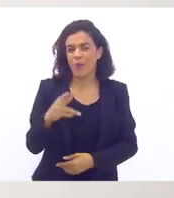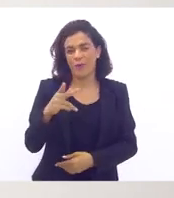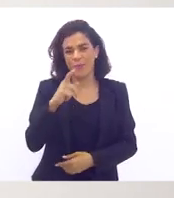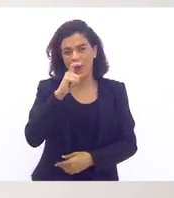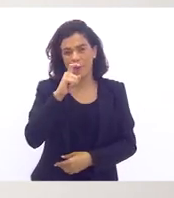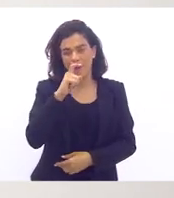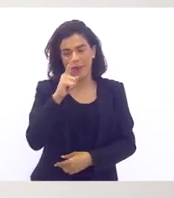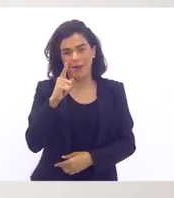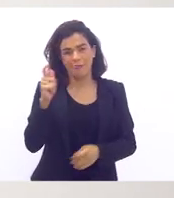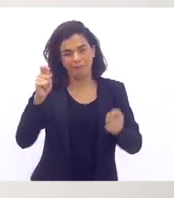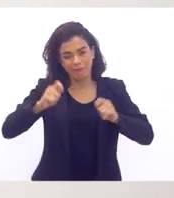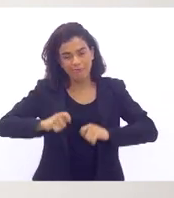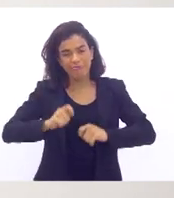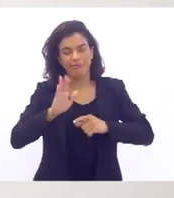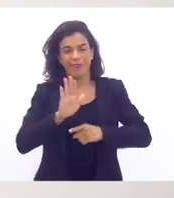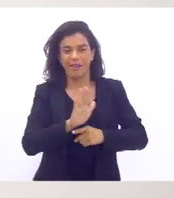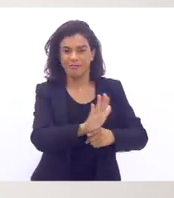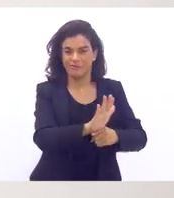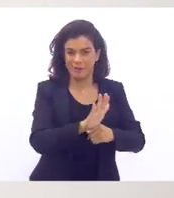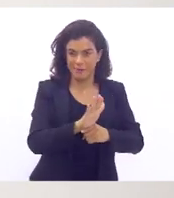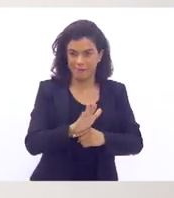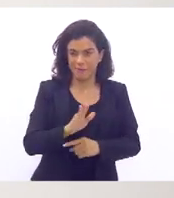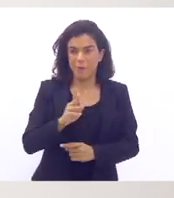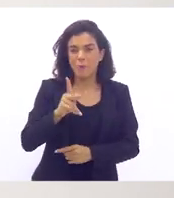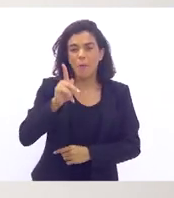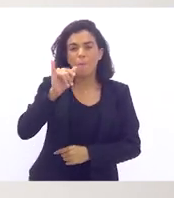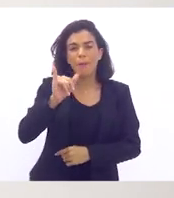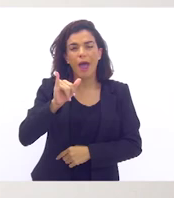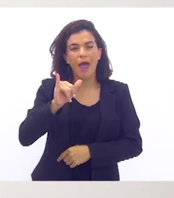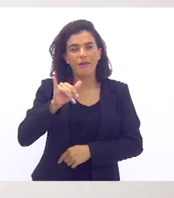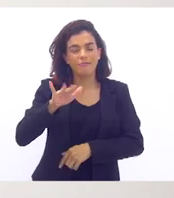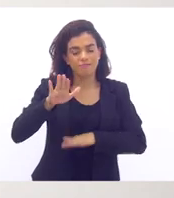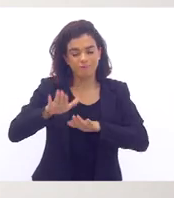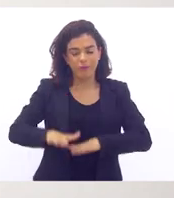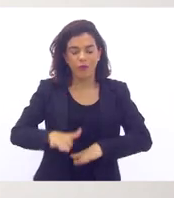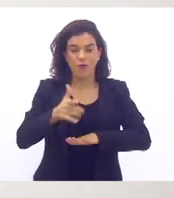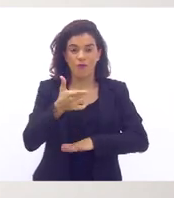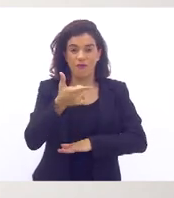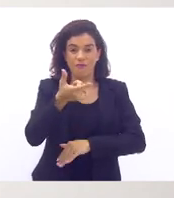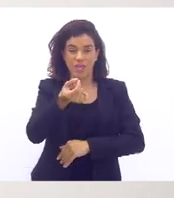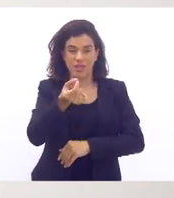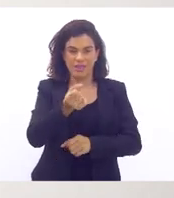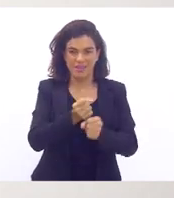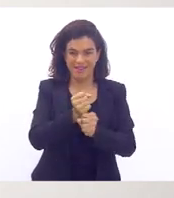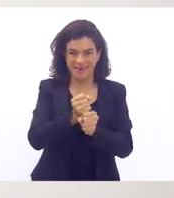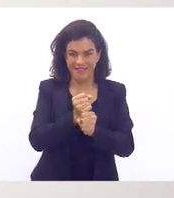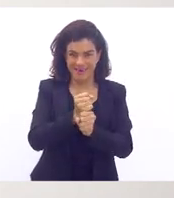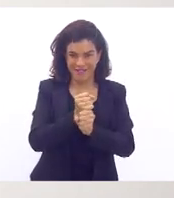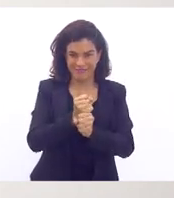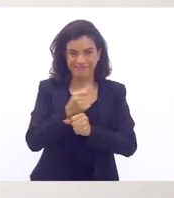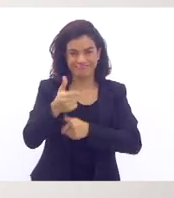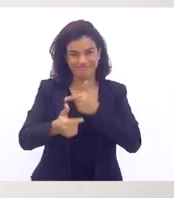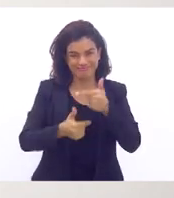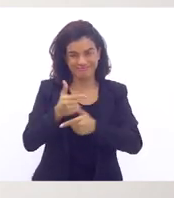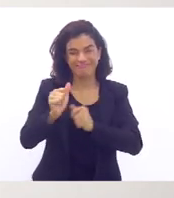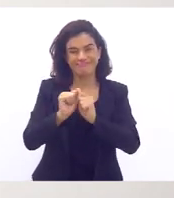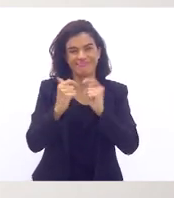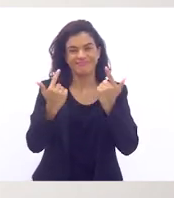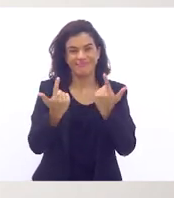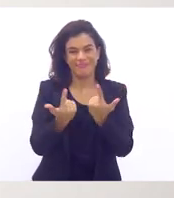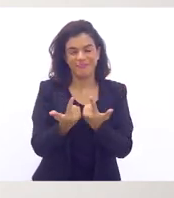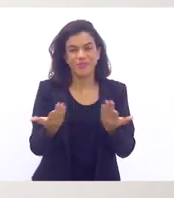do Tombo Só através da casa meu pai teve aqui durante 20 anos durante cinco mandatos e tentou ajudar